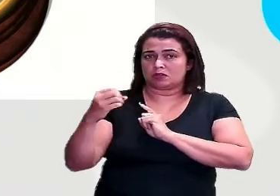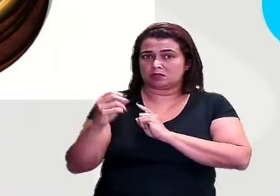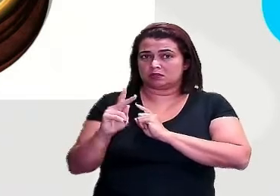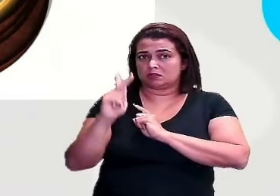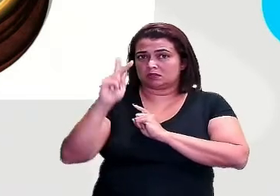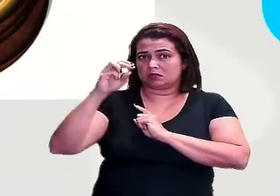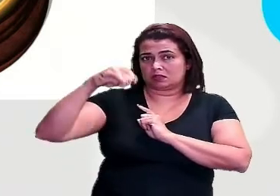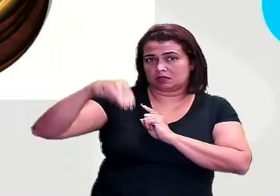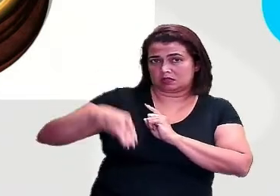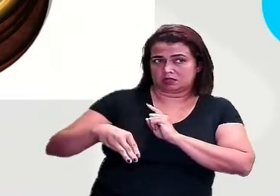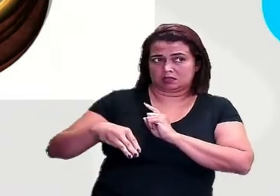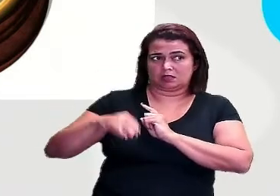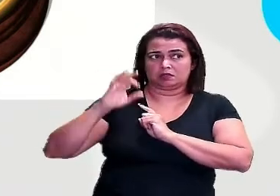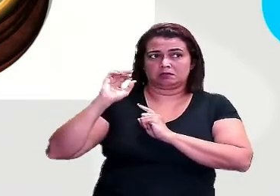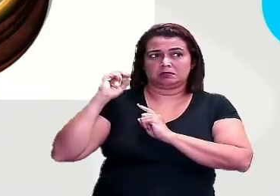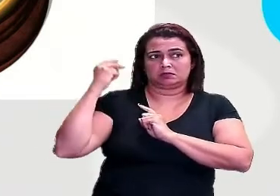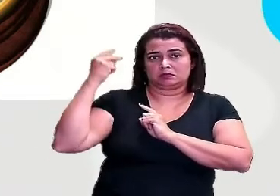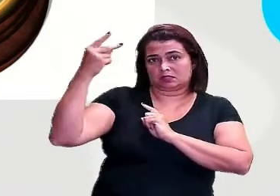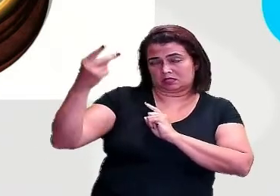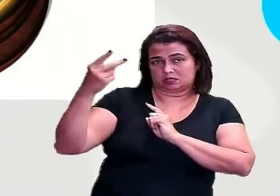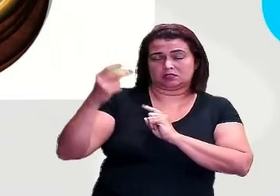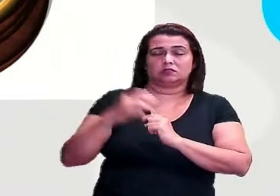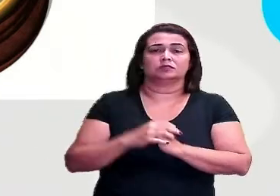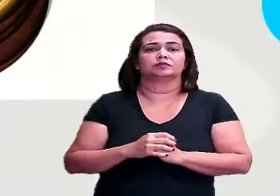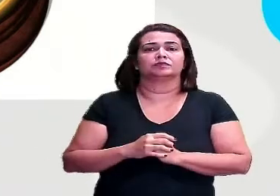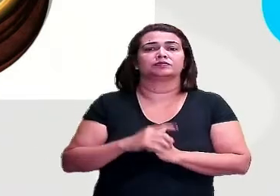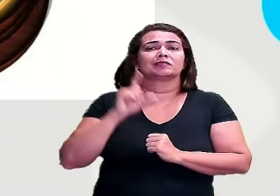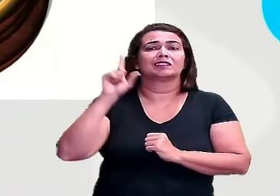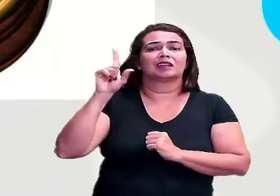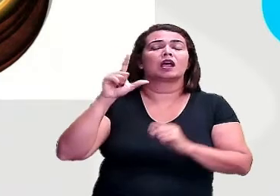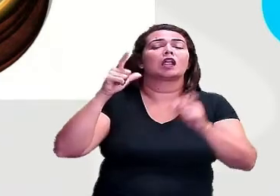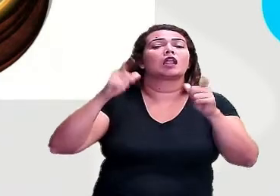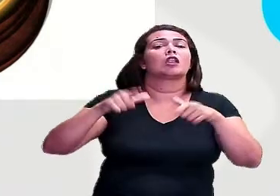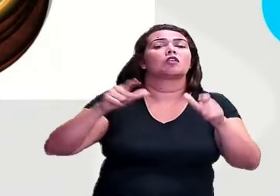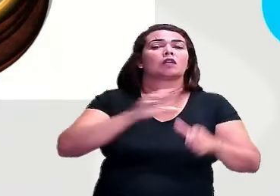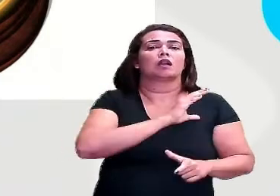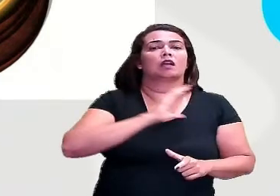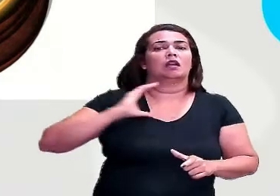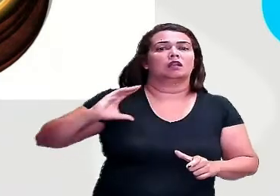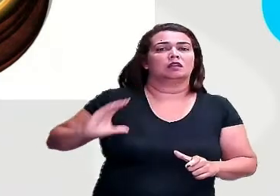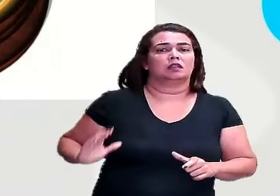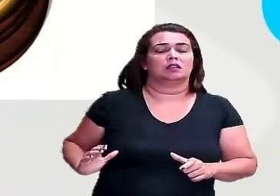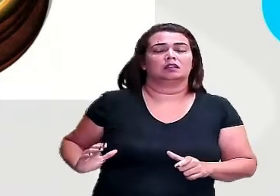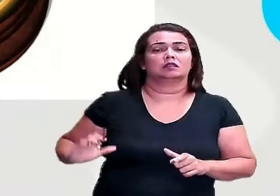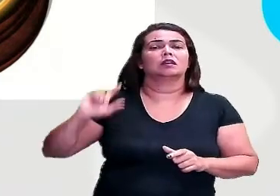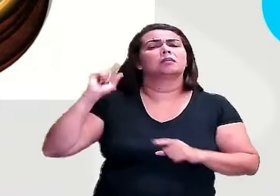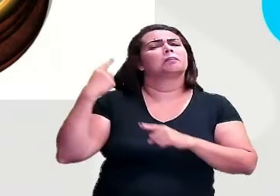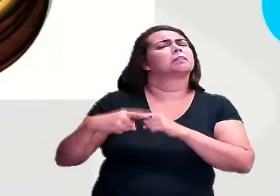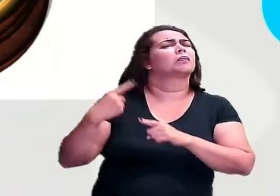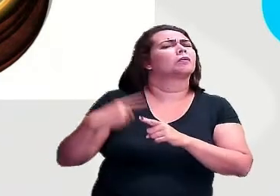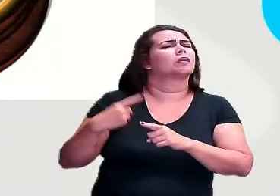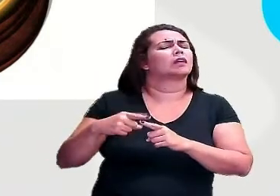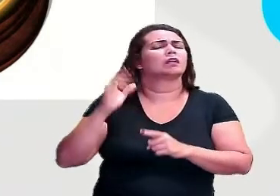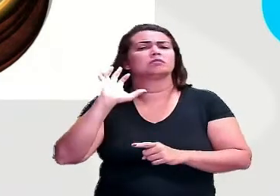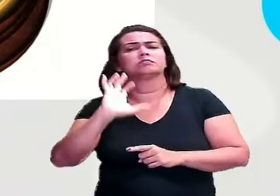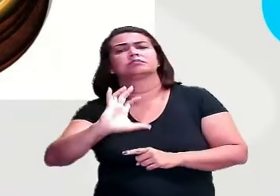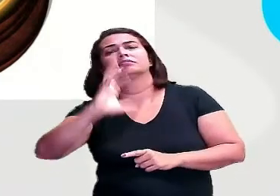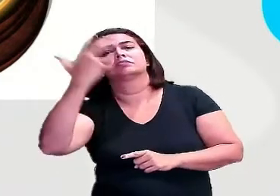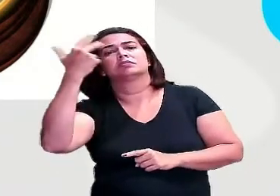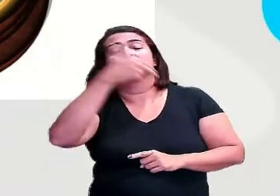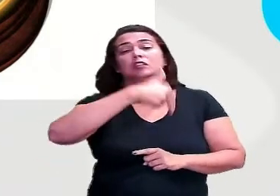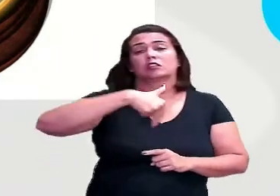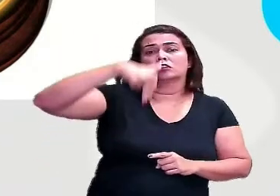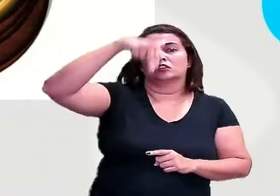de Príncipe de Gales, que fica no Canadá. E por que isso ocorre? Isso ocorre porque o norte geográfico,